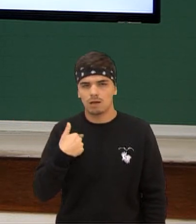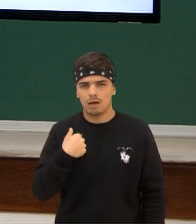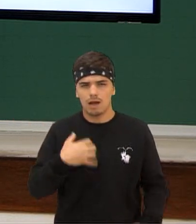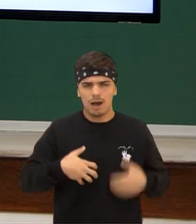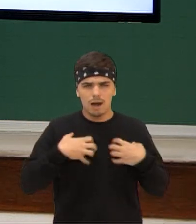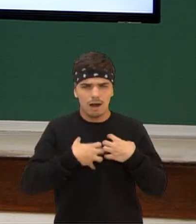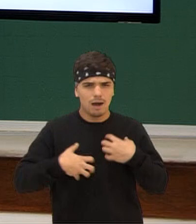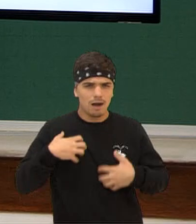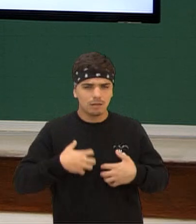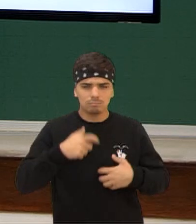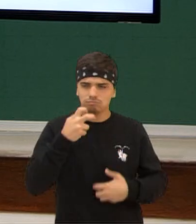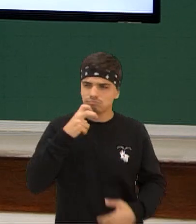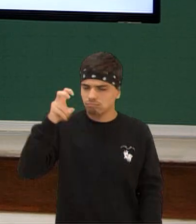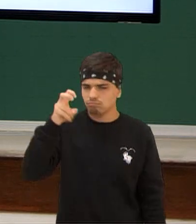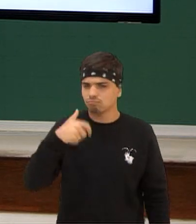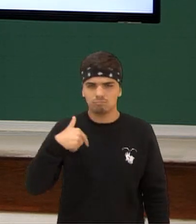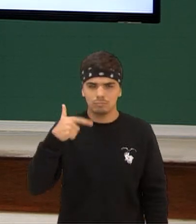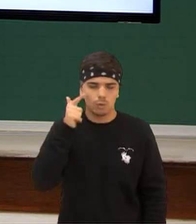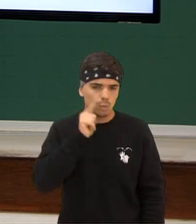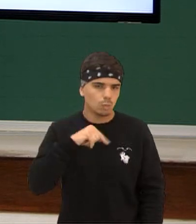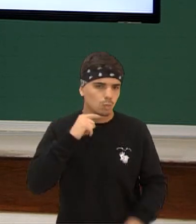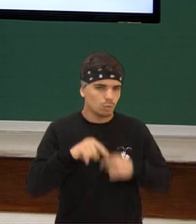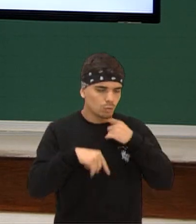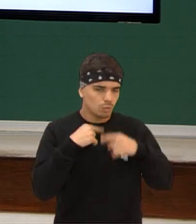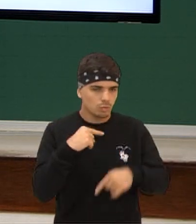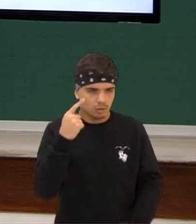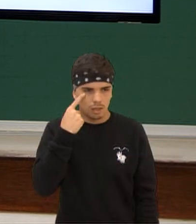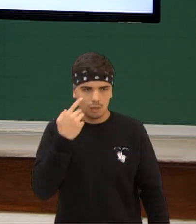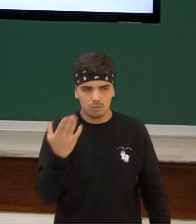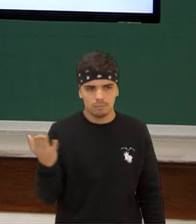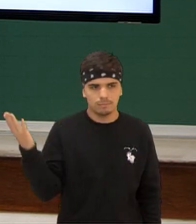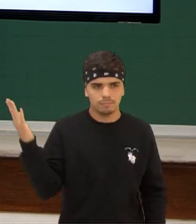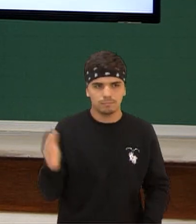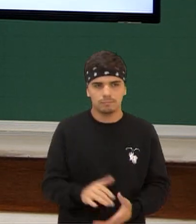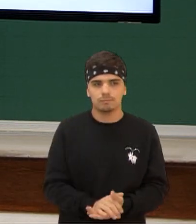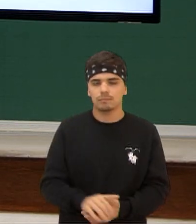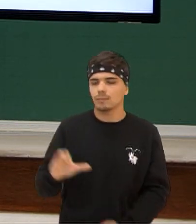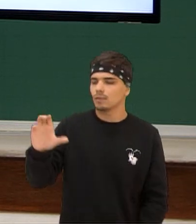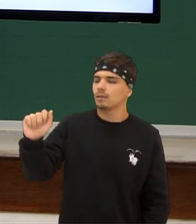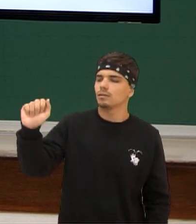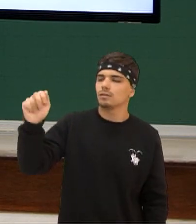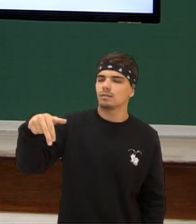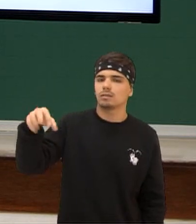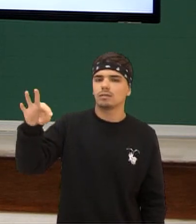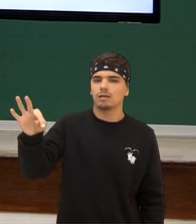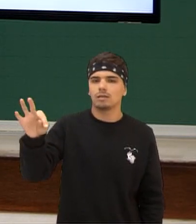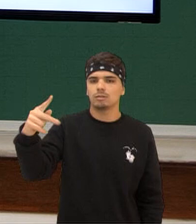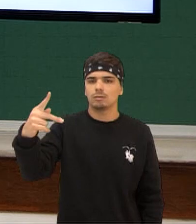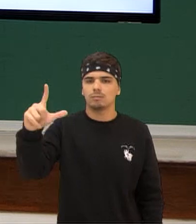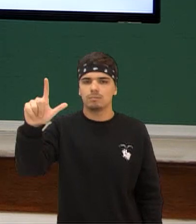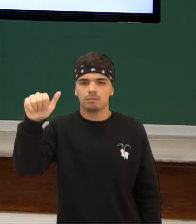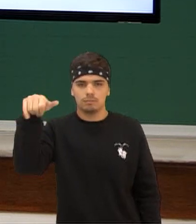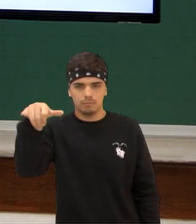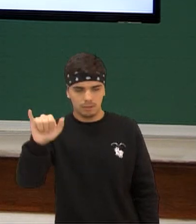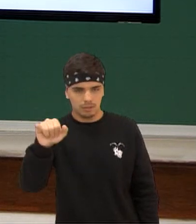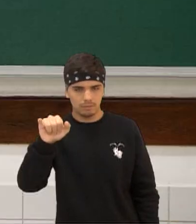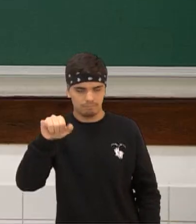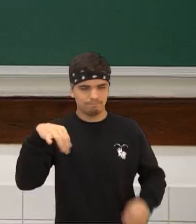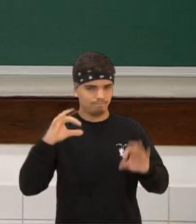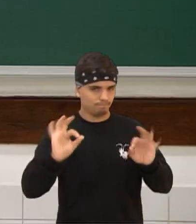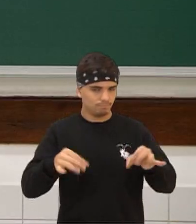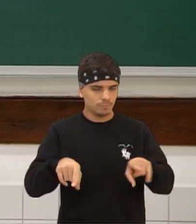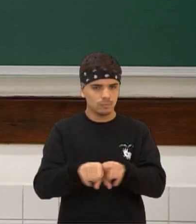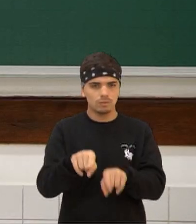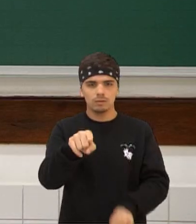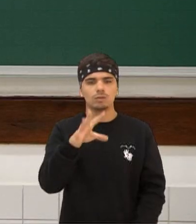Ela tá desesperada gritando então she can Play piano tranquilo se você já sabe esses